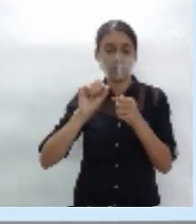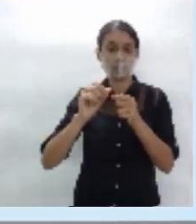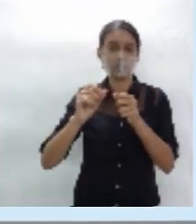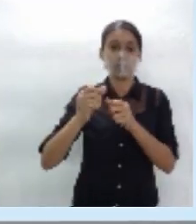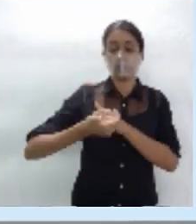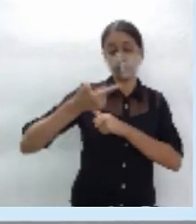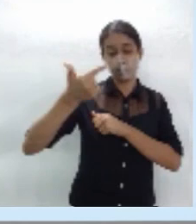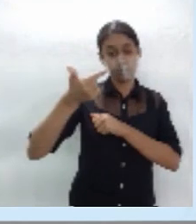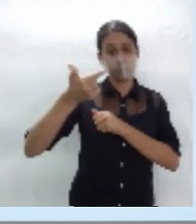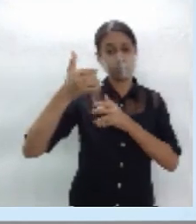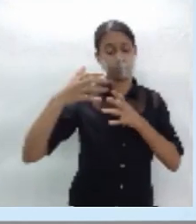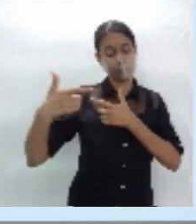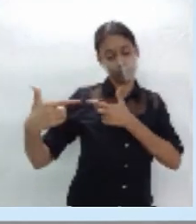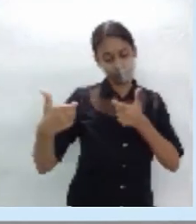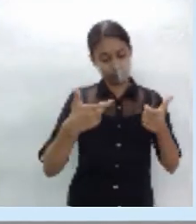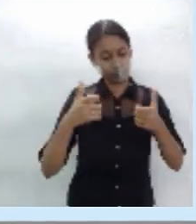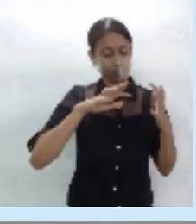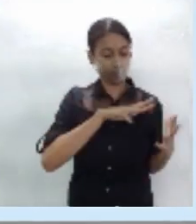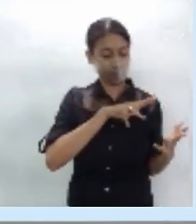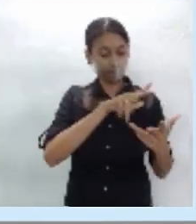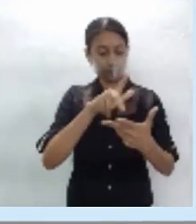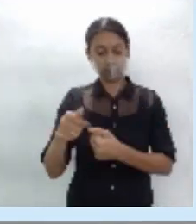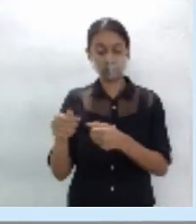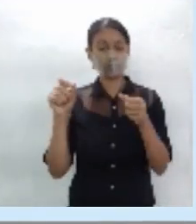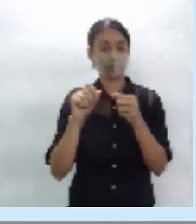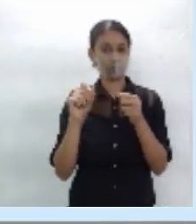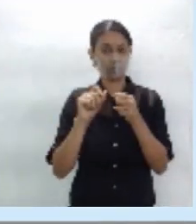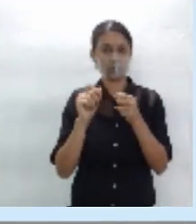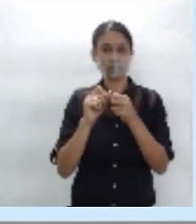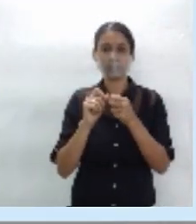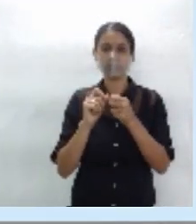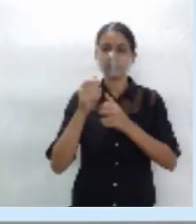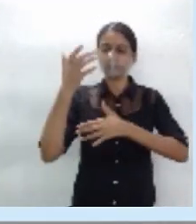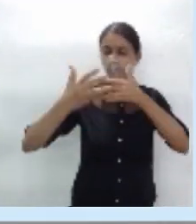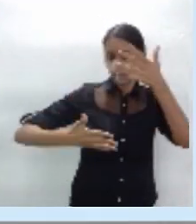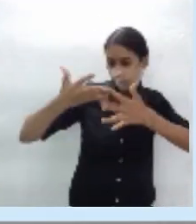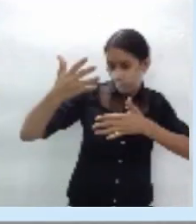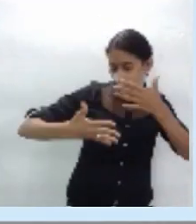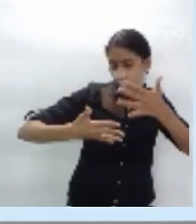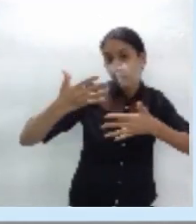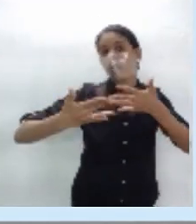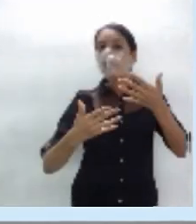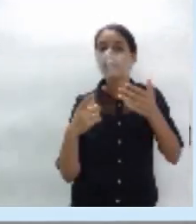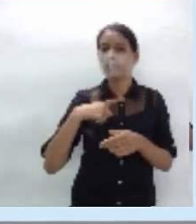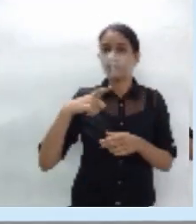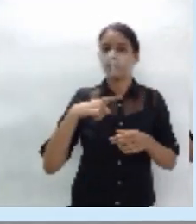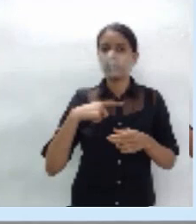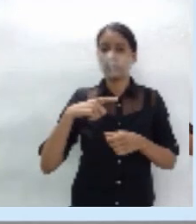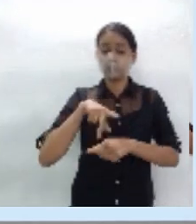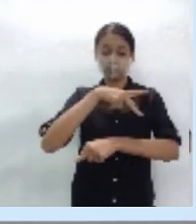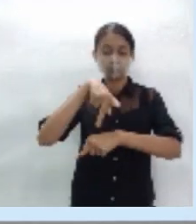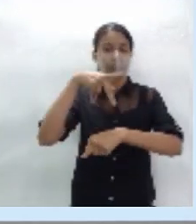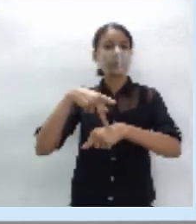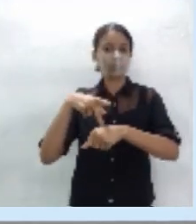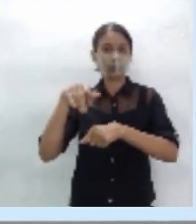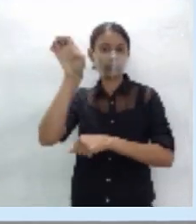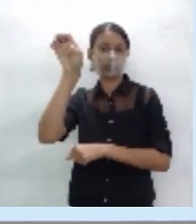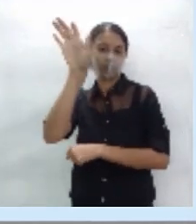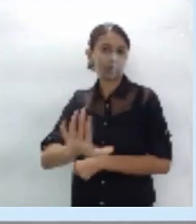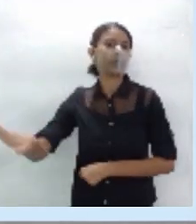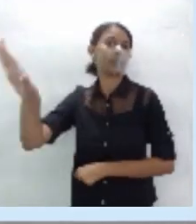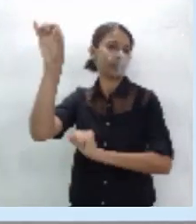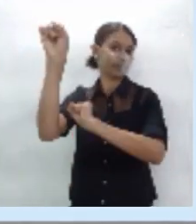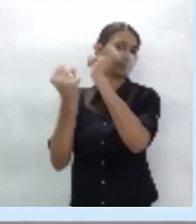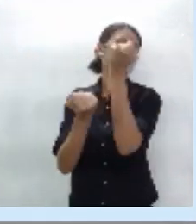uma Segunda Grande Guerra Mundial e vai gerar esses conflitos entre essas potências